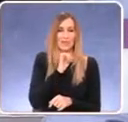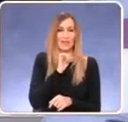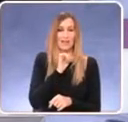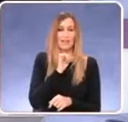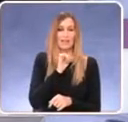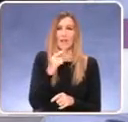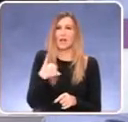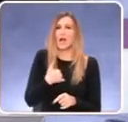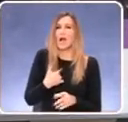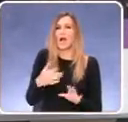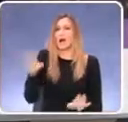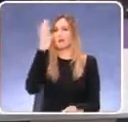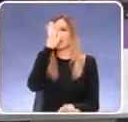como...